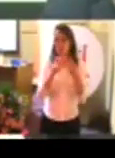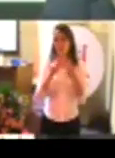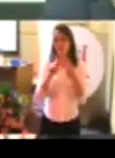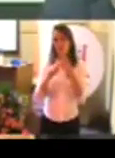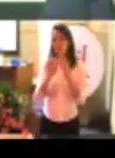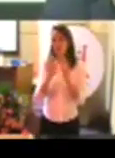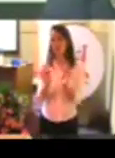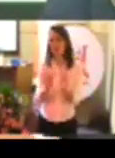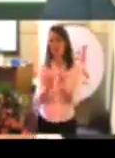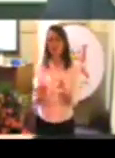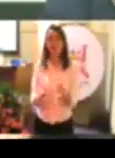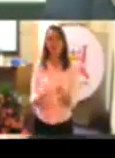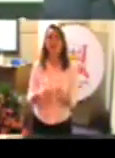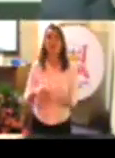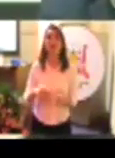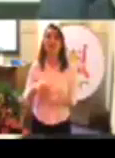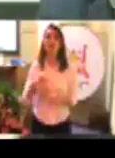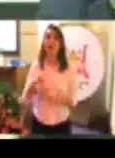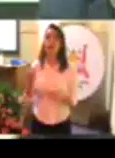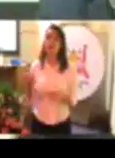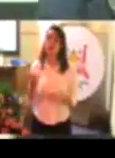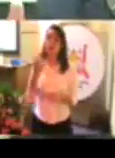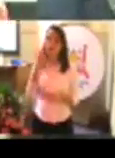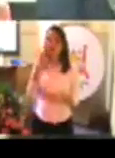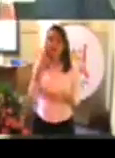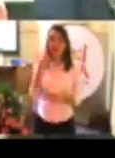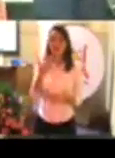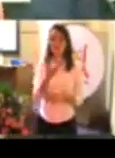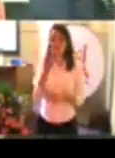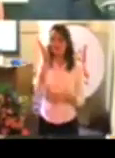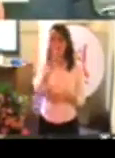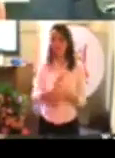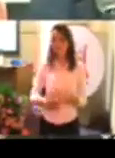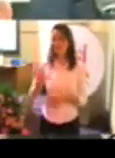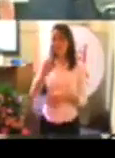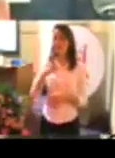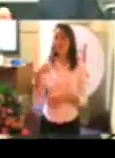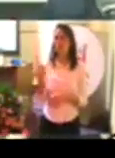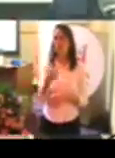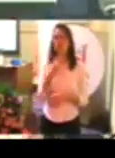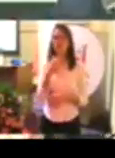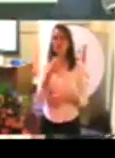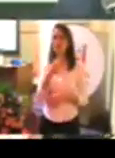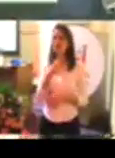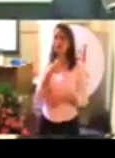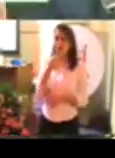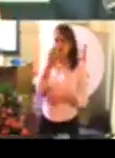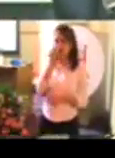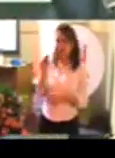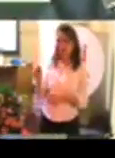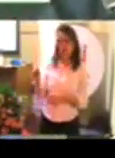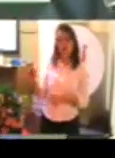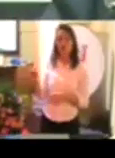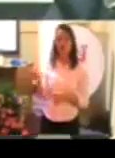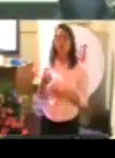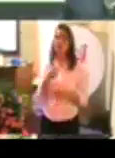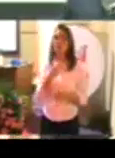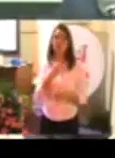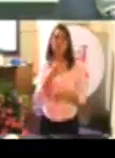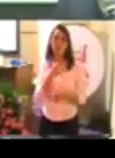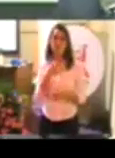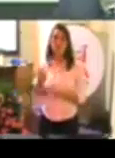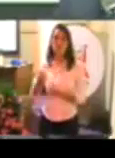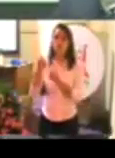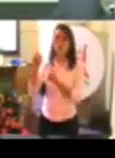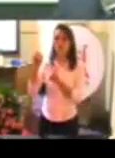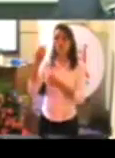República. Então, essa é uma realidade que nós não podemos mais ignorar, esse desconhecimento do